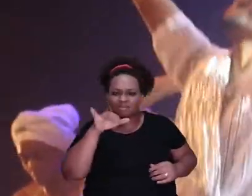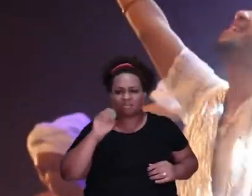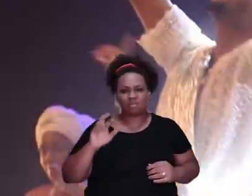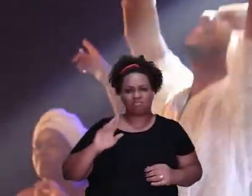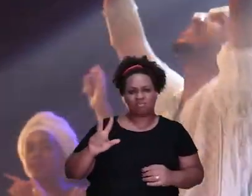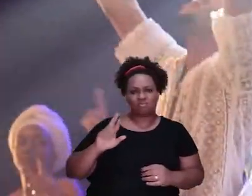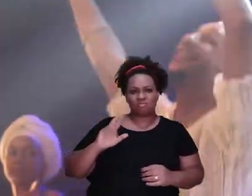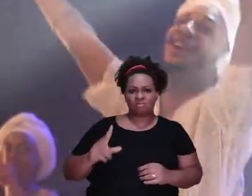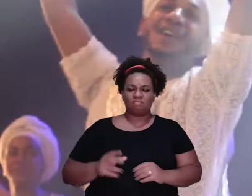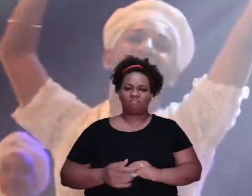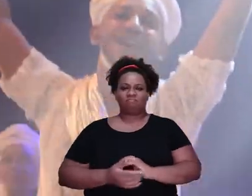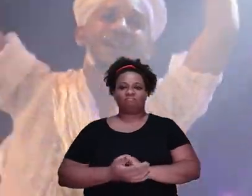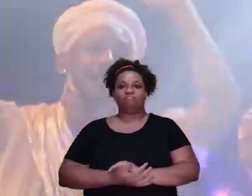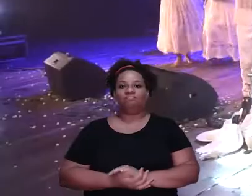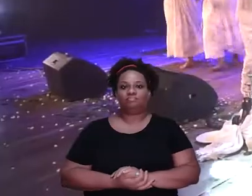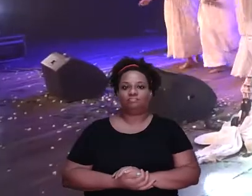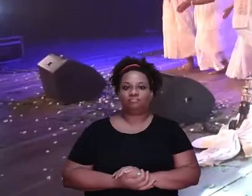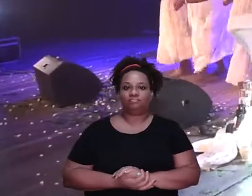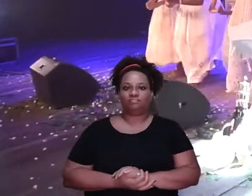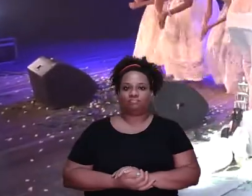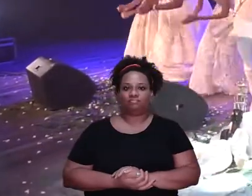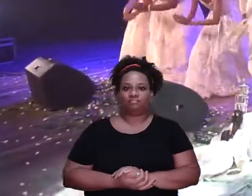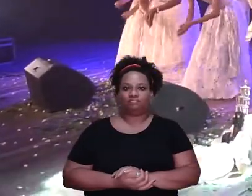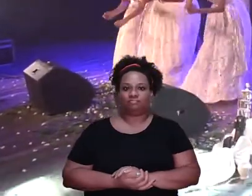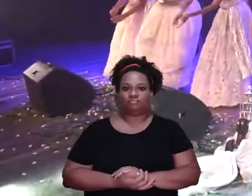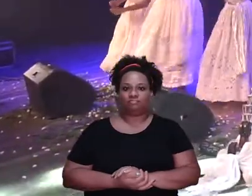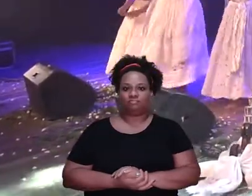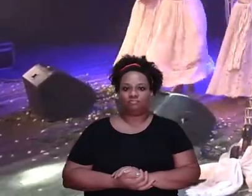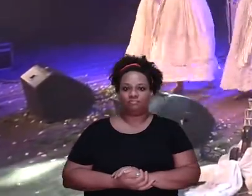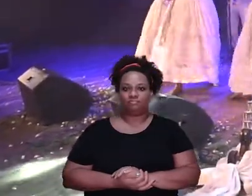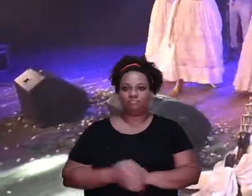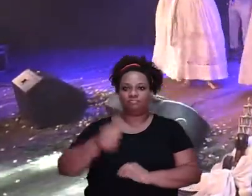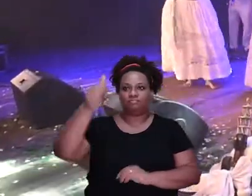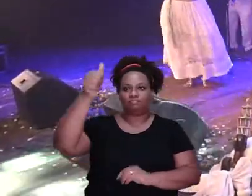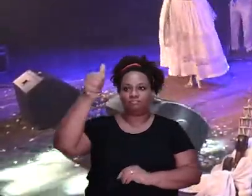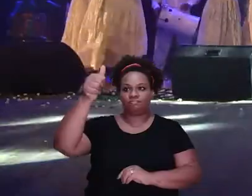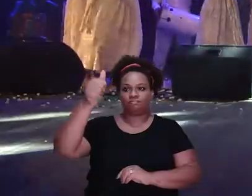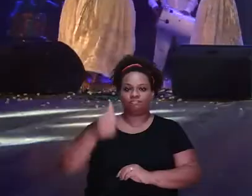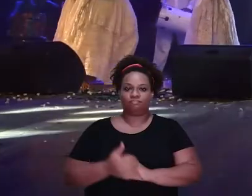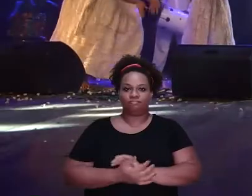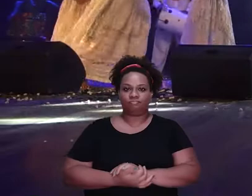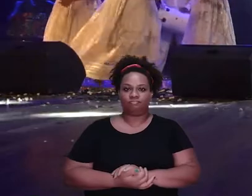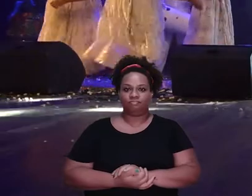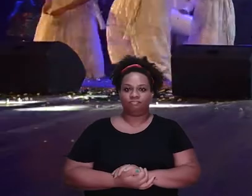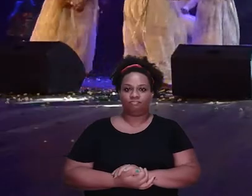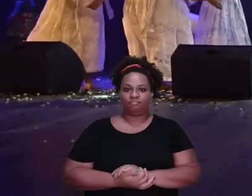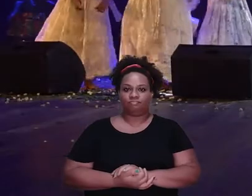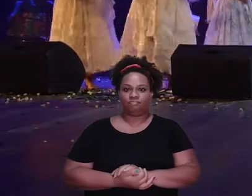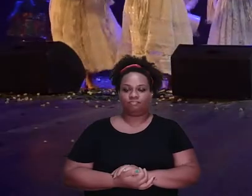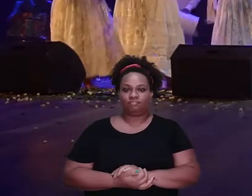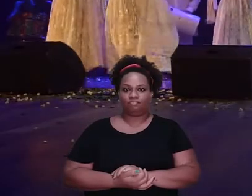medo diretor e uma chefe vai colocar pelo que lomba